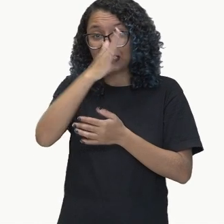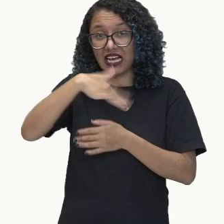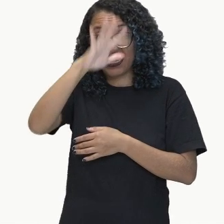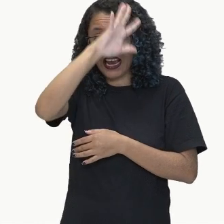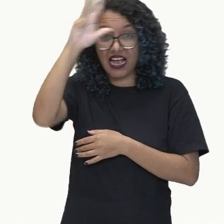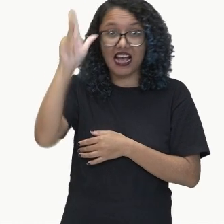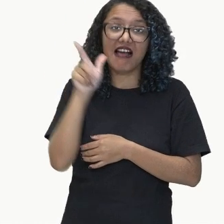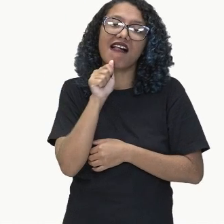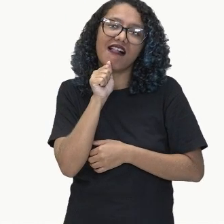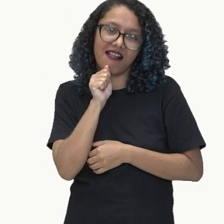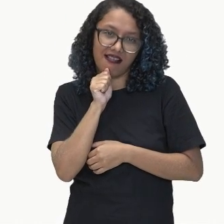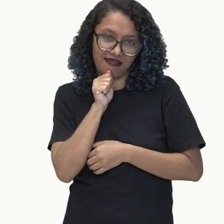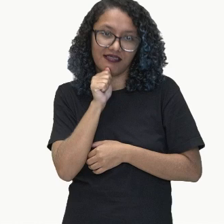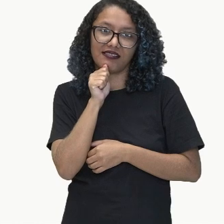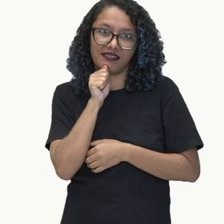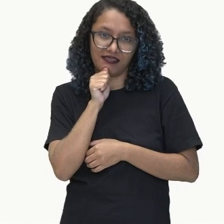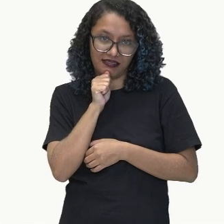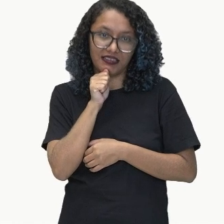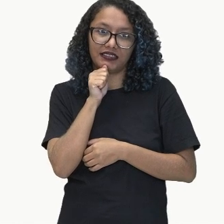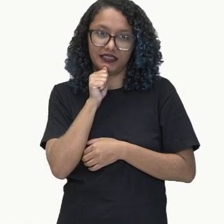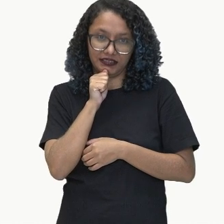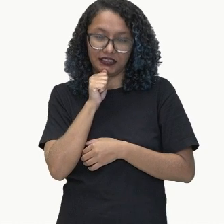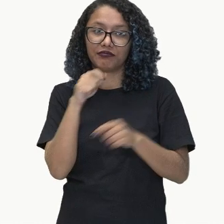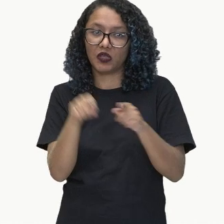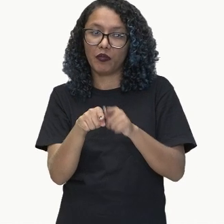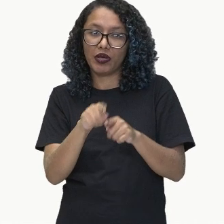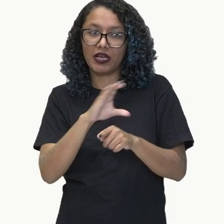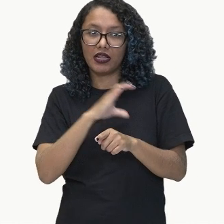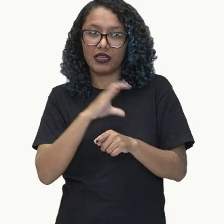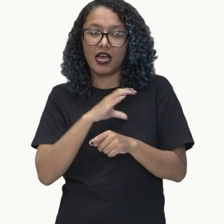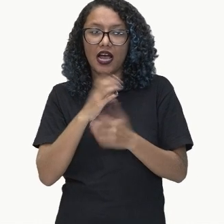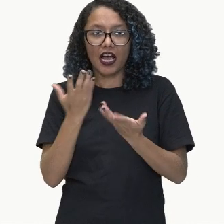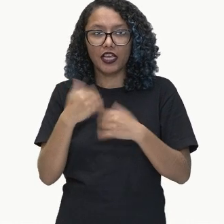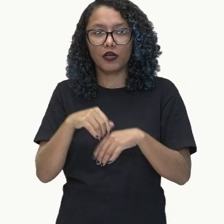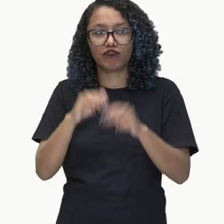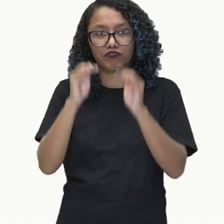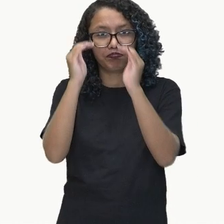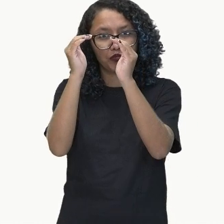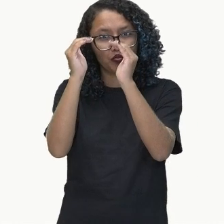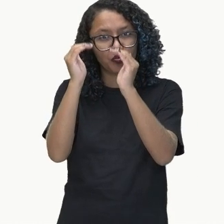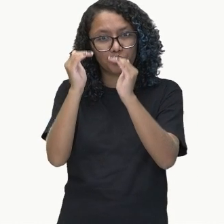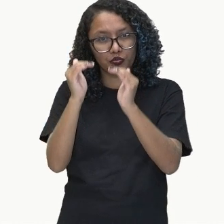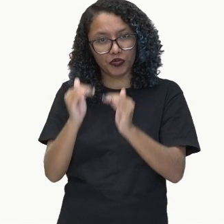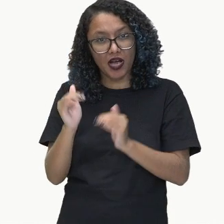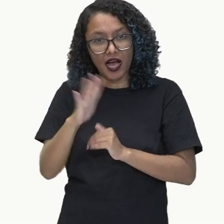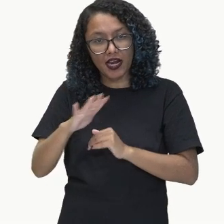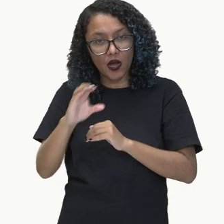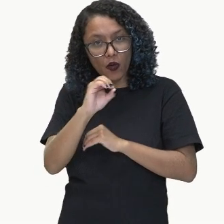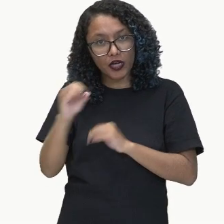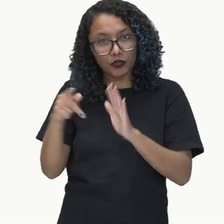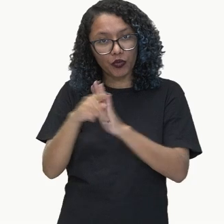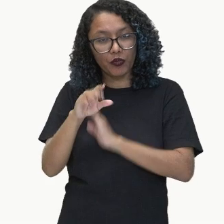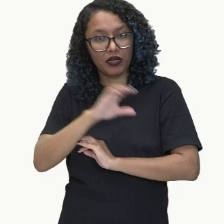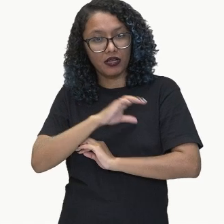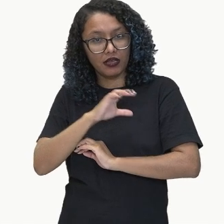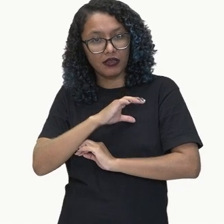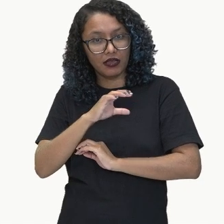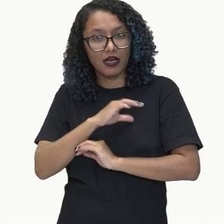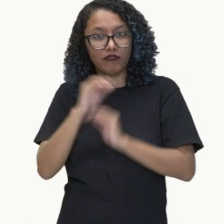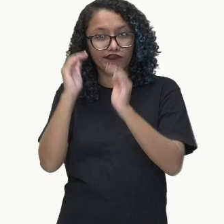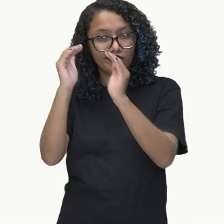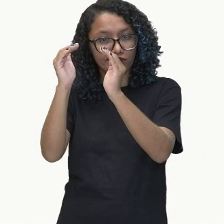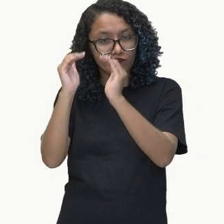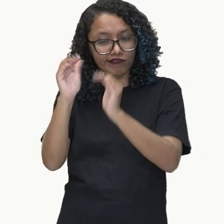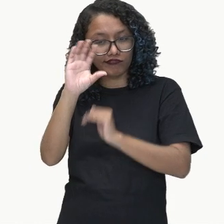com o Alasca, desce aí o território oeste do Canadá e vai aí se